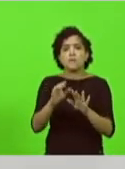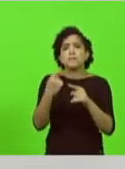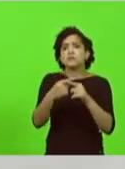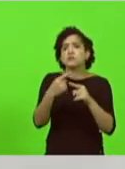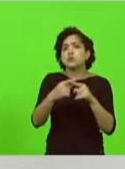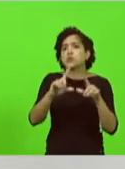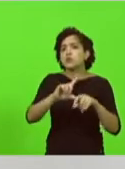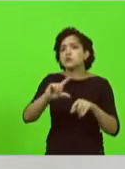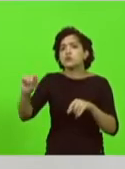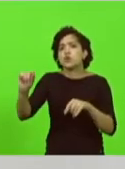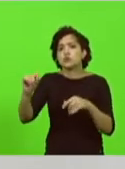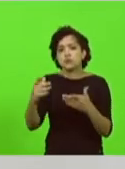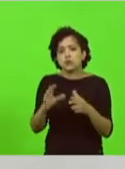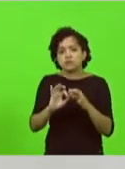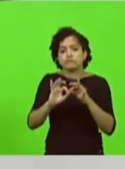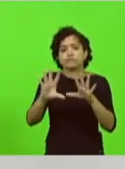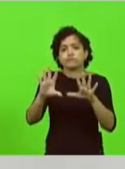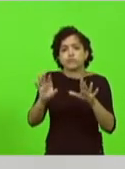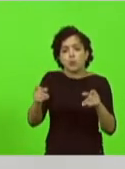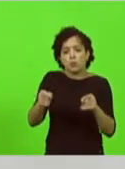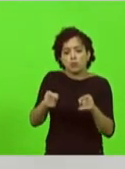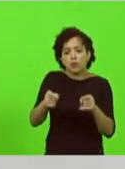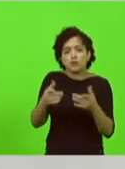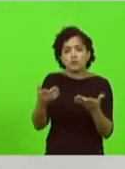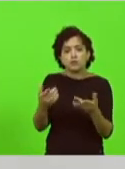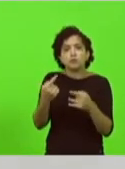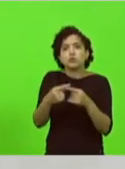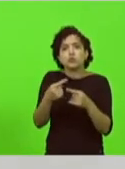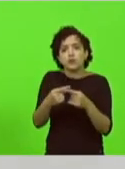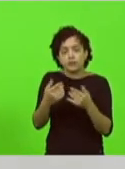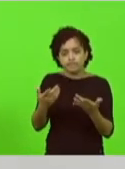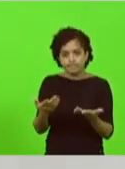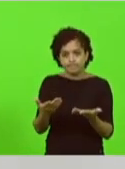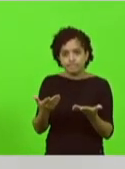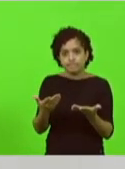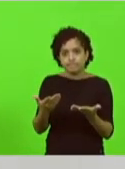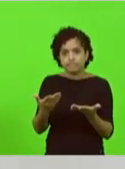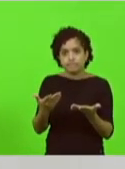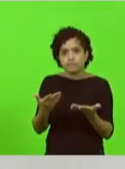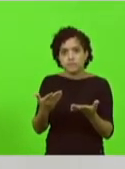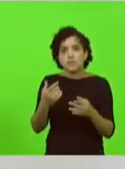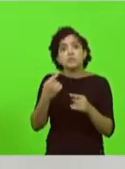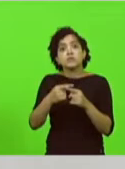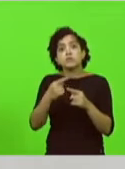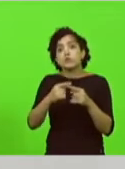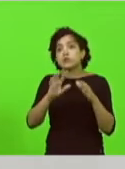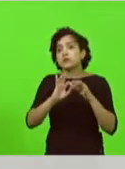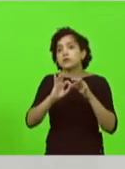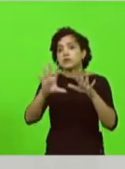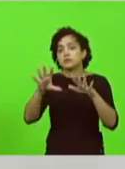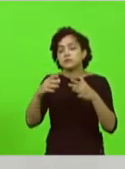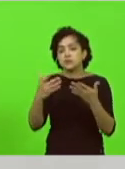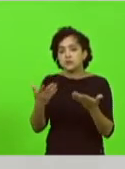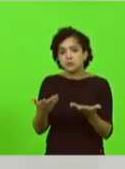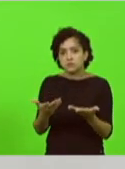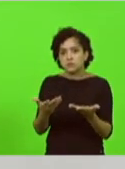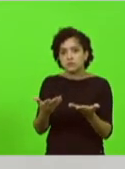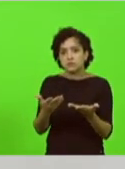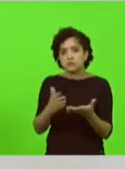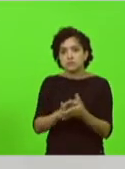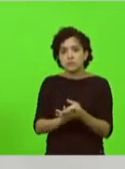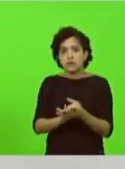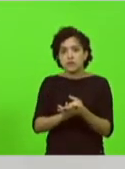solta? Eles vêm a público, ó, o sistema não recupera ninguém. Então, por que está soltando? Porque é da indulto de